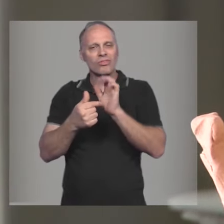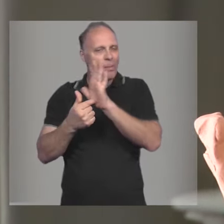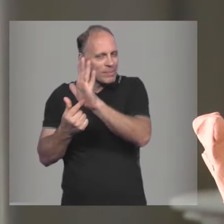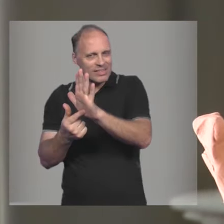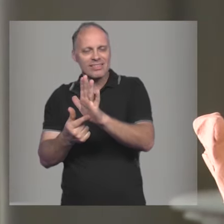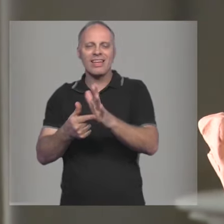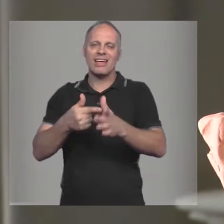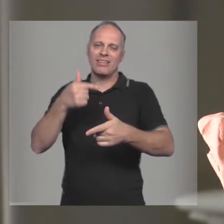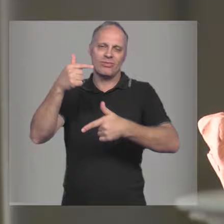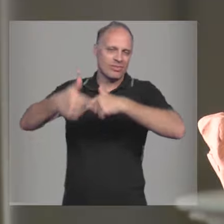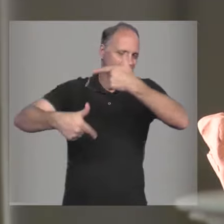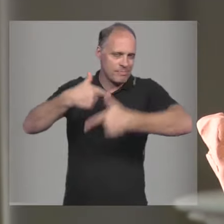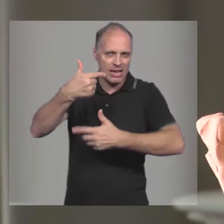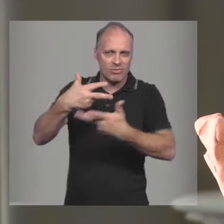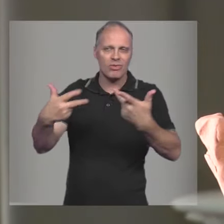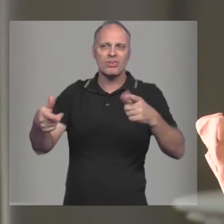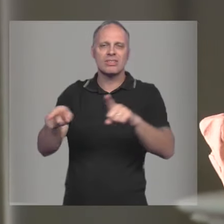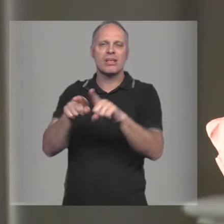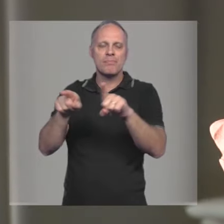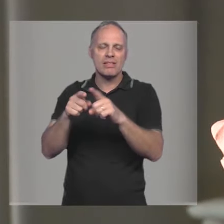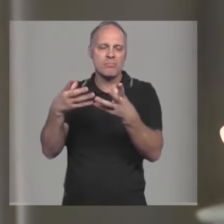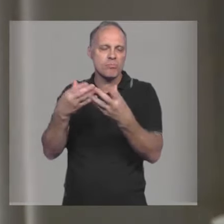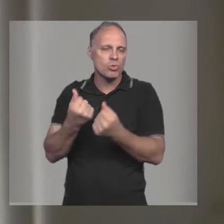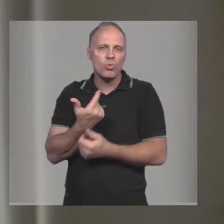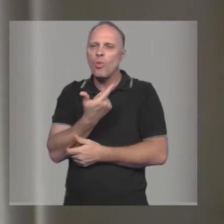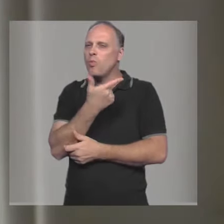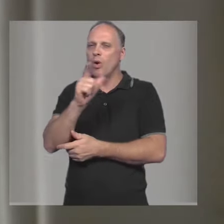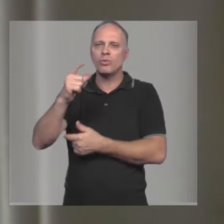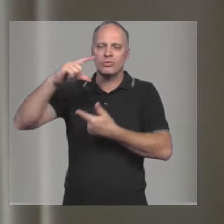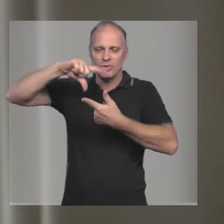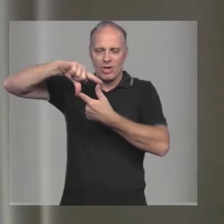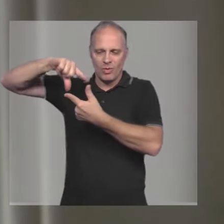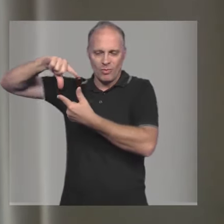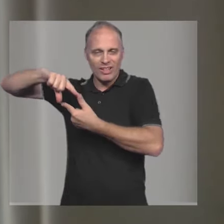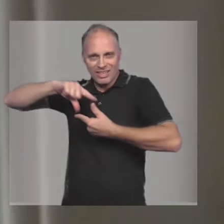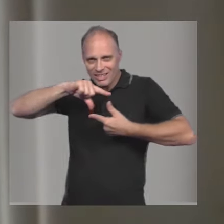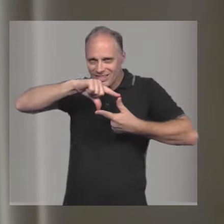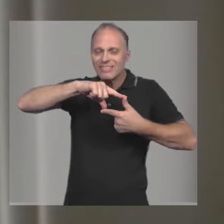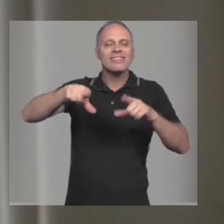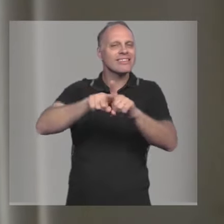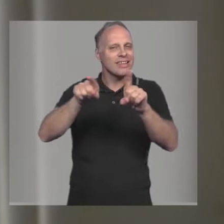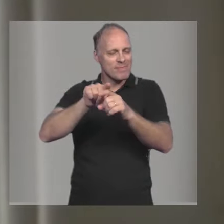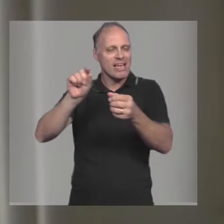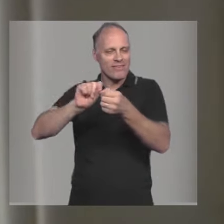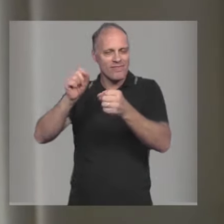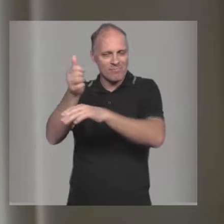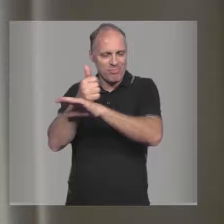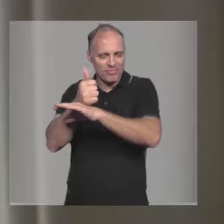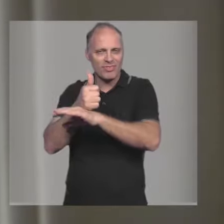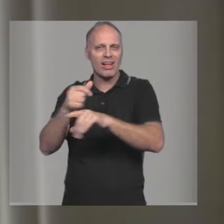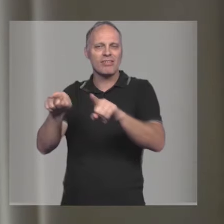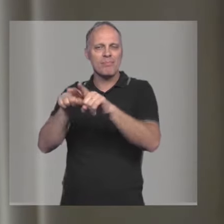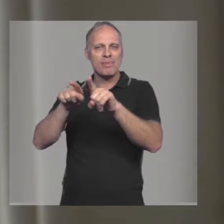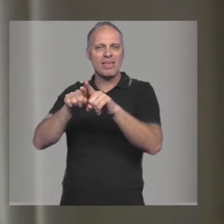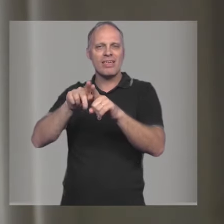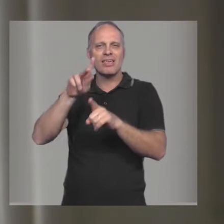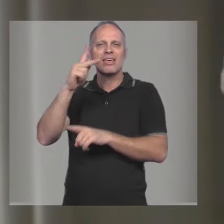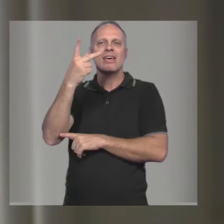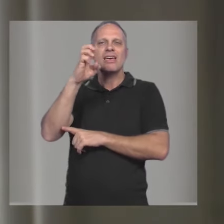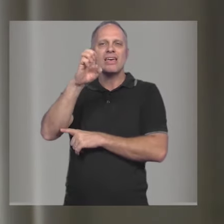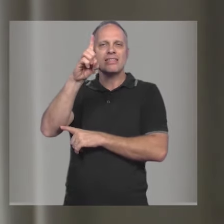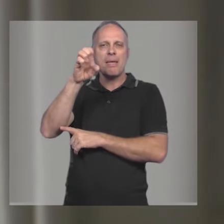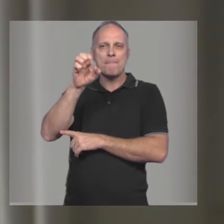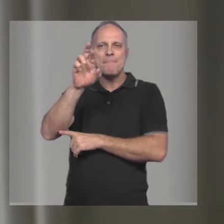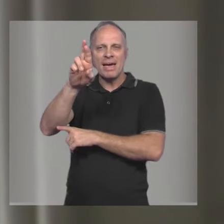pintando ao vivo. Tem grandes quadrinistas aqui no Sul, como o Roger Antônio, como o próprio Ed Barrows no